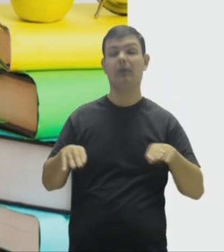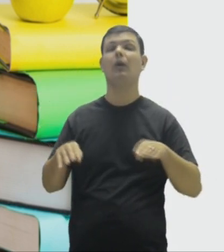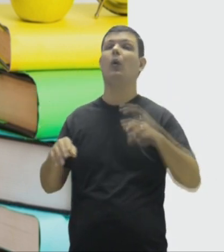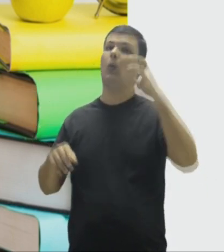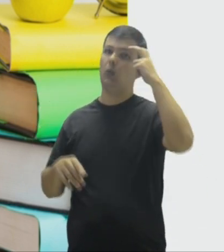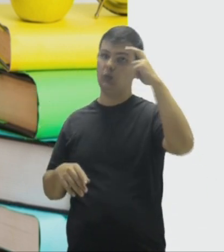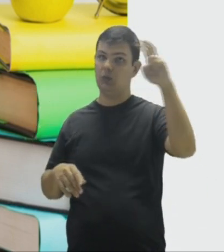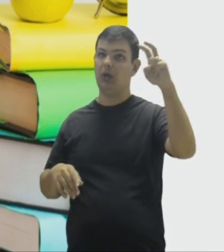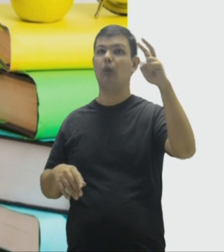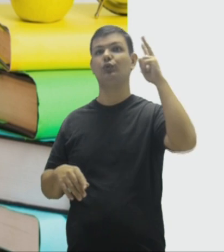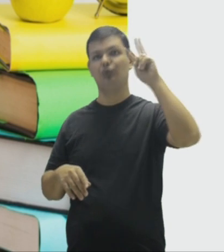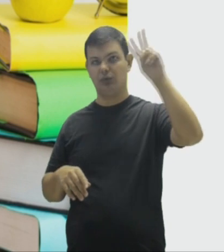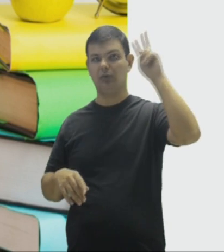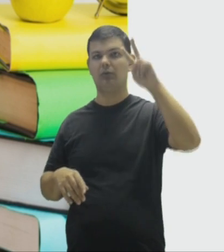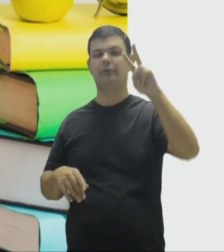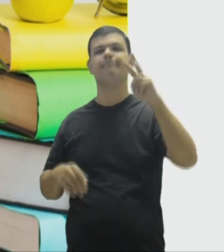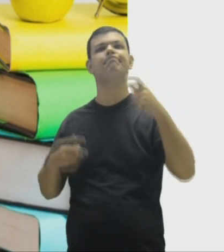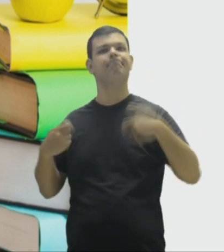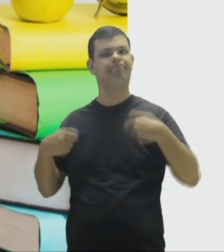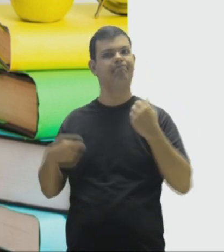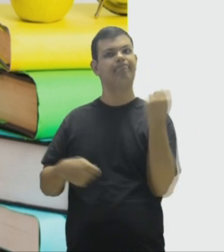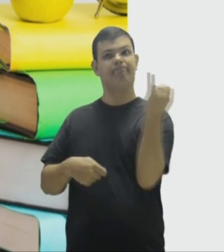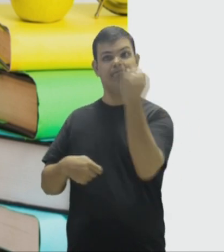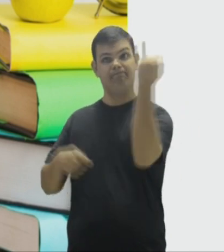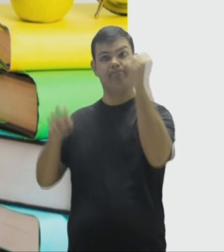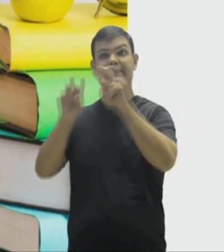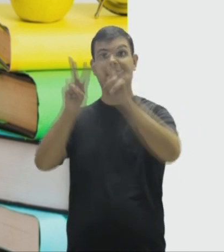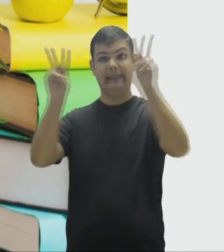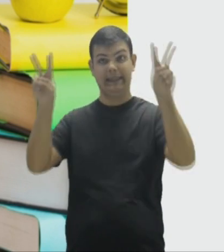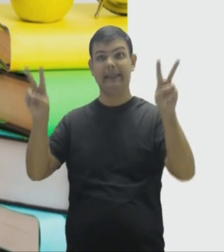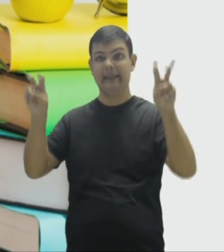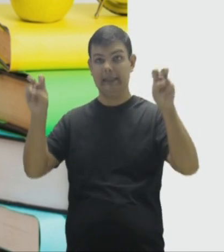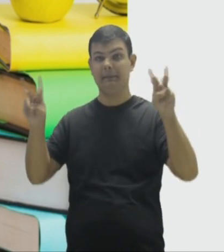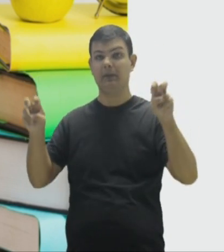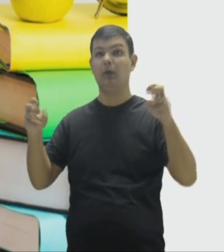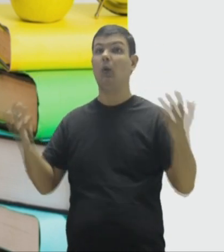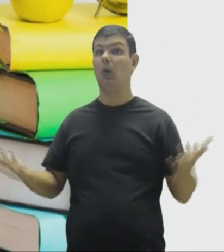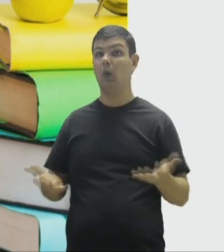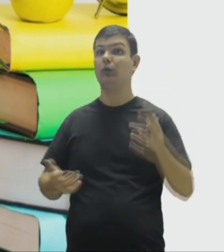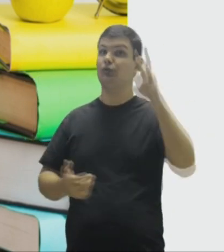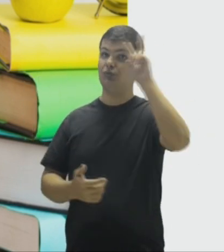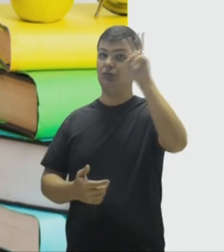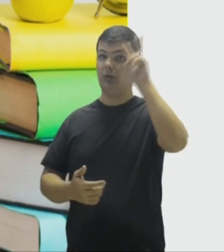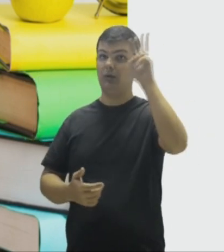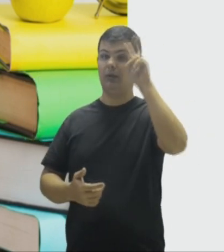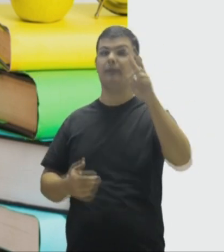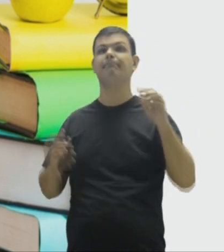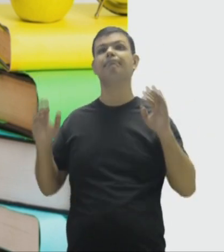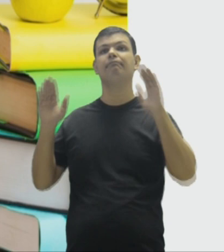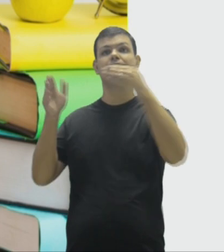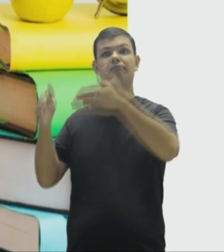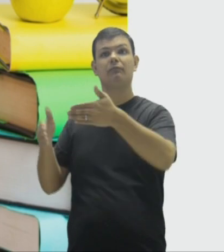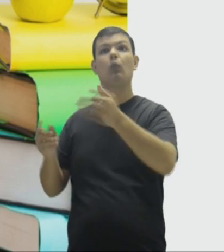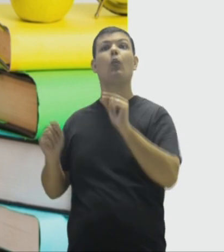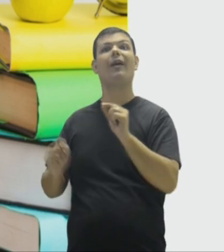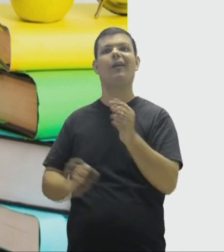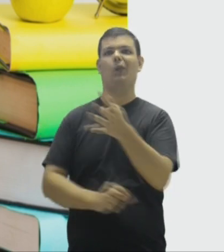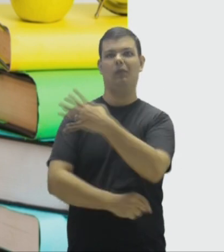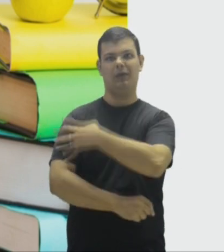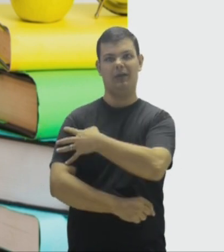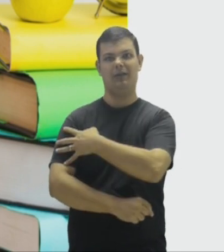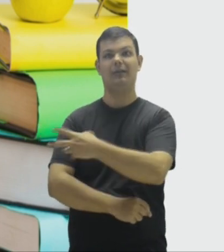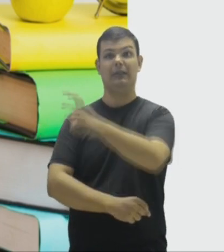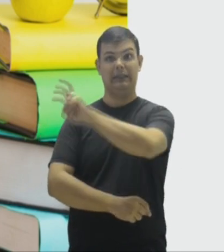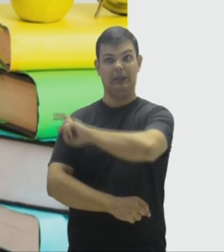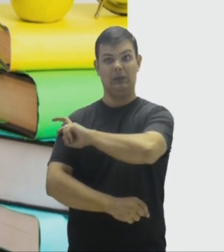culturais e históricas. Precisamos falar bastante sobre isso, hein? Nossa aula de História é voltada para o 4º e 5º ano